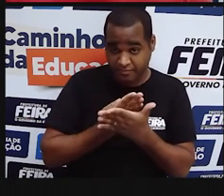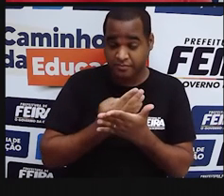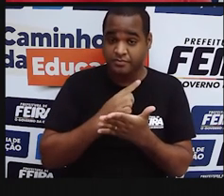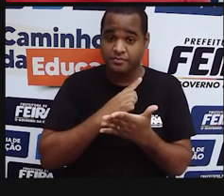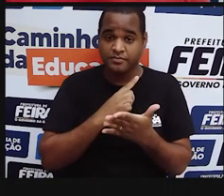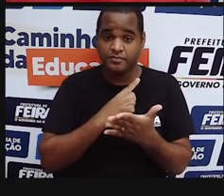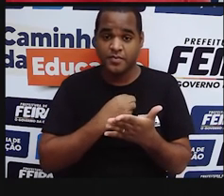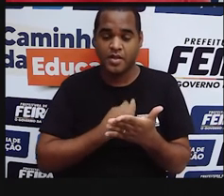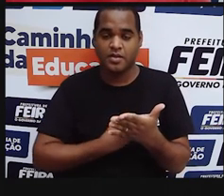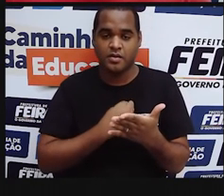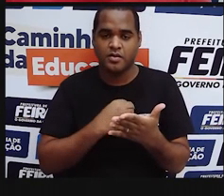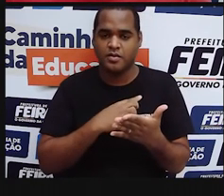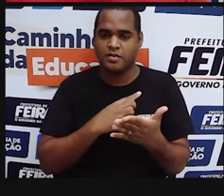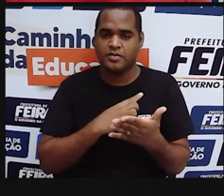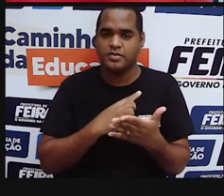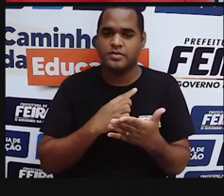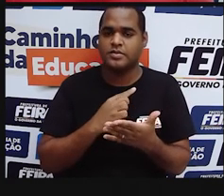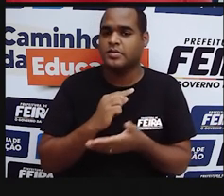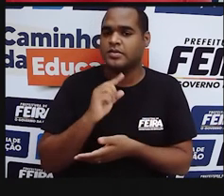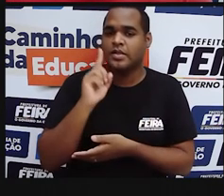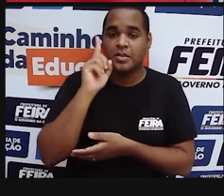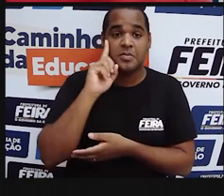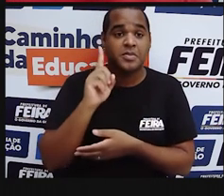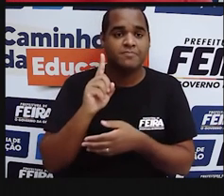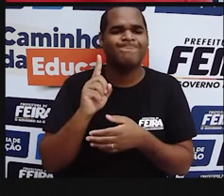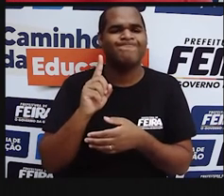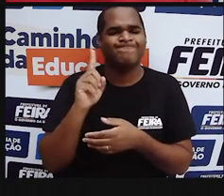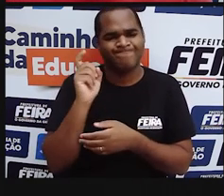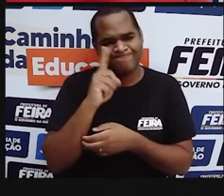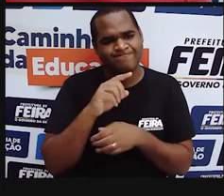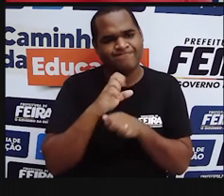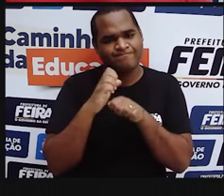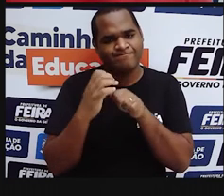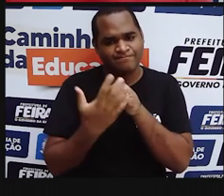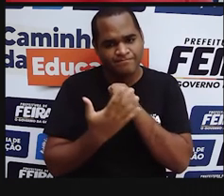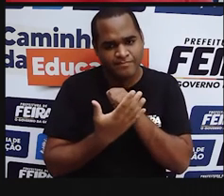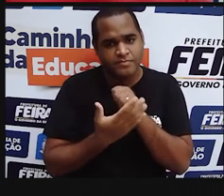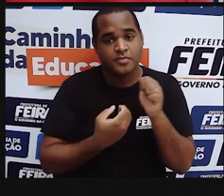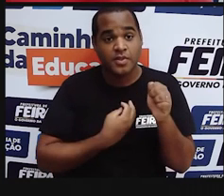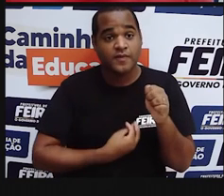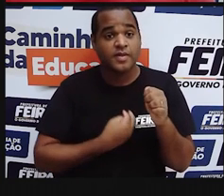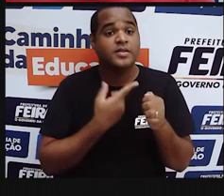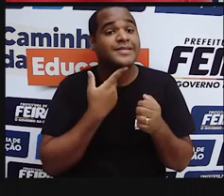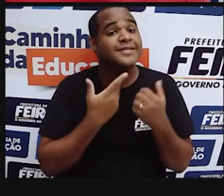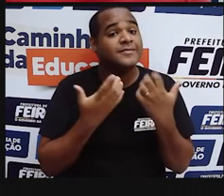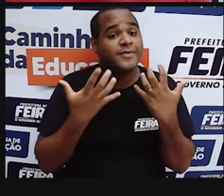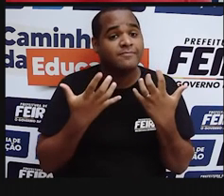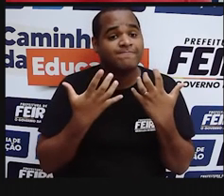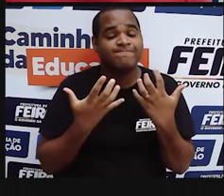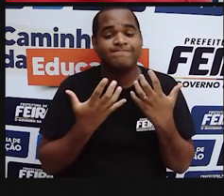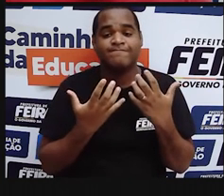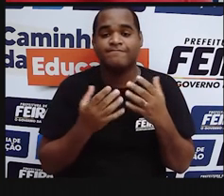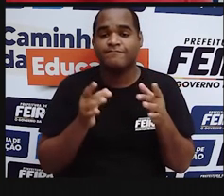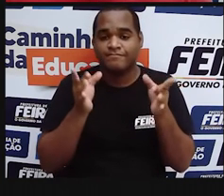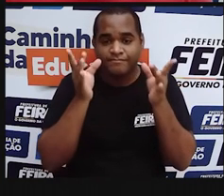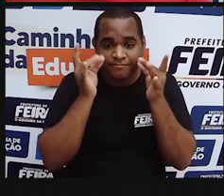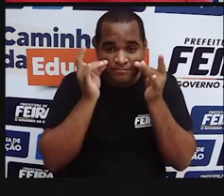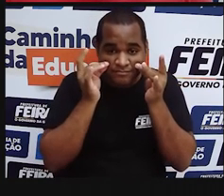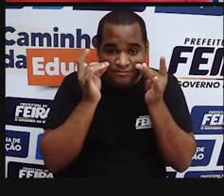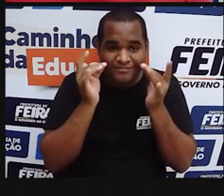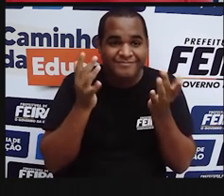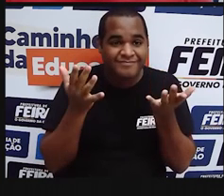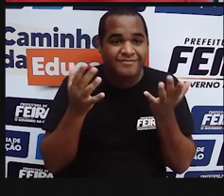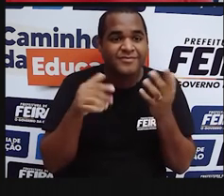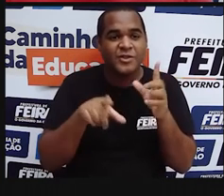experiência democrática que a gente vive muito, não sei como está no tempo de pandemia, mas quando a escola está presencial, uma coisa que a gente sempre faz,